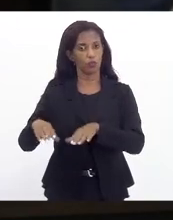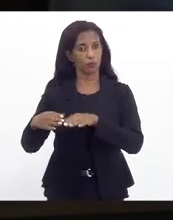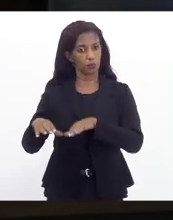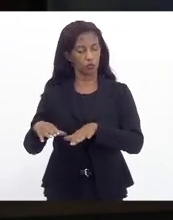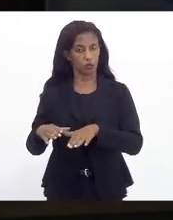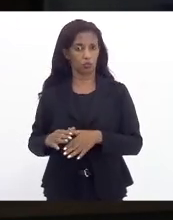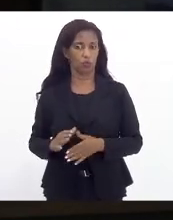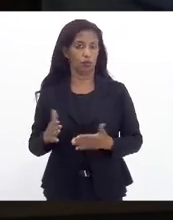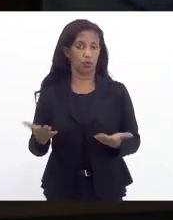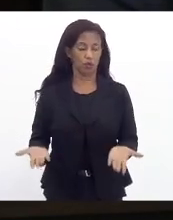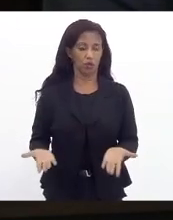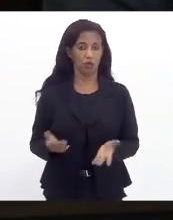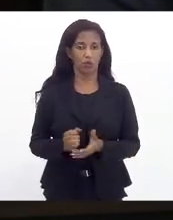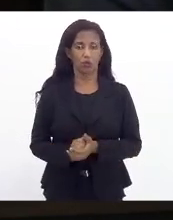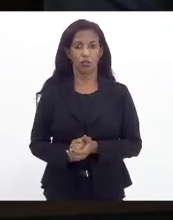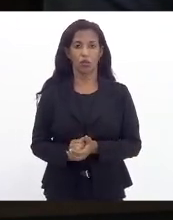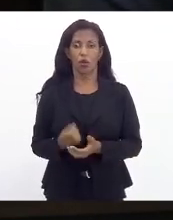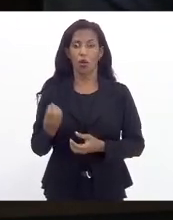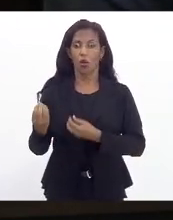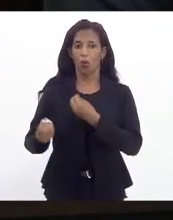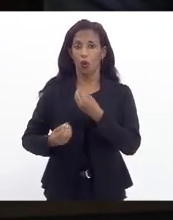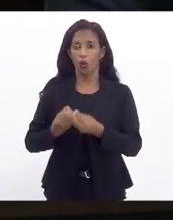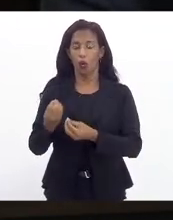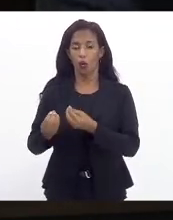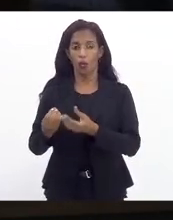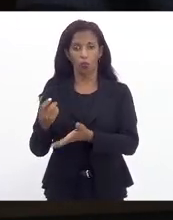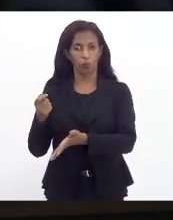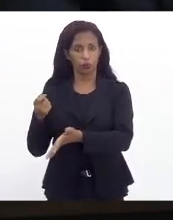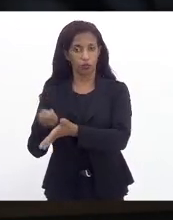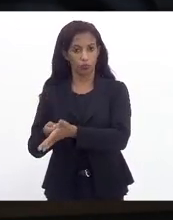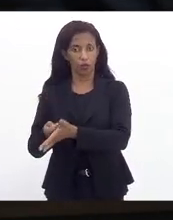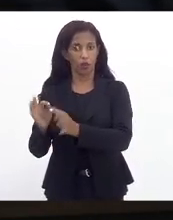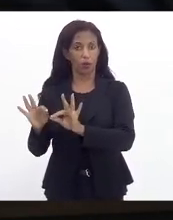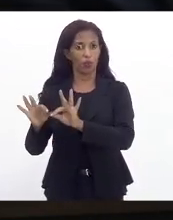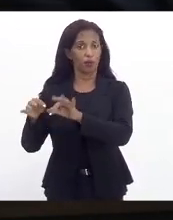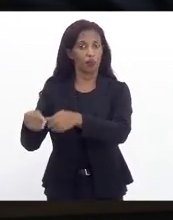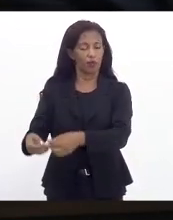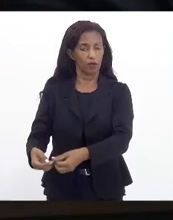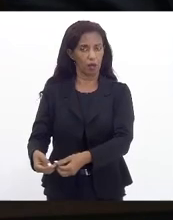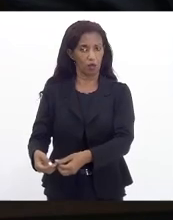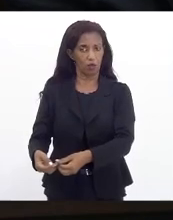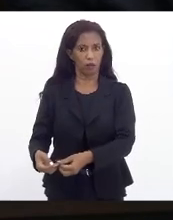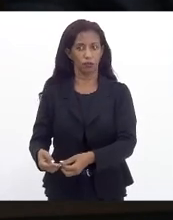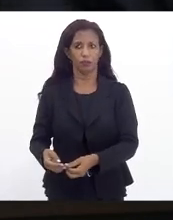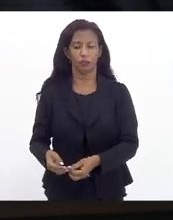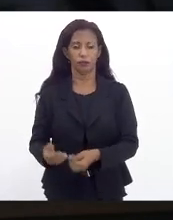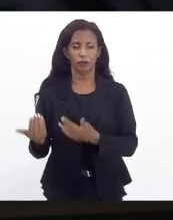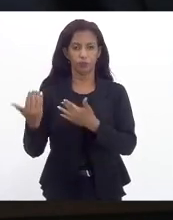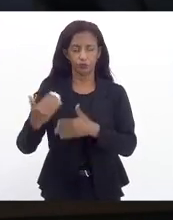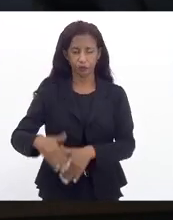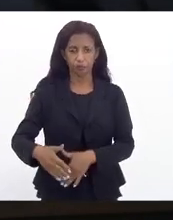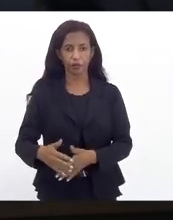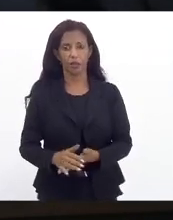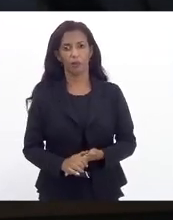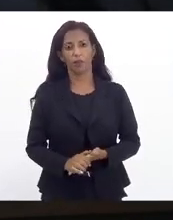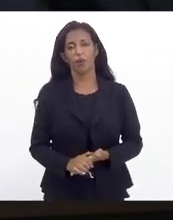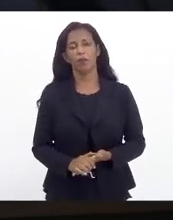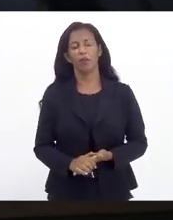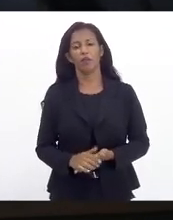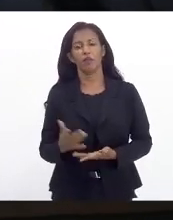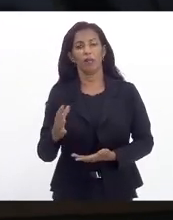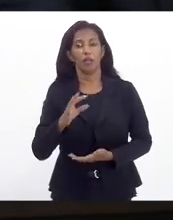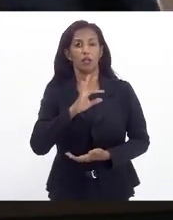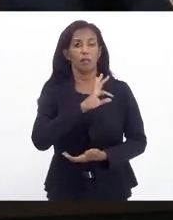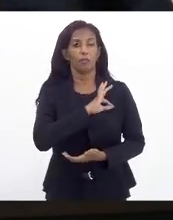Ou seja Como a homologação Só se dá Ao final Das provas E o caso Por exemplo Da